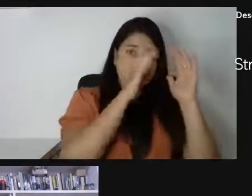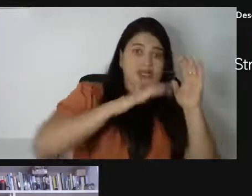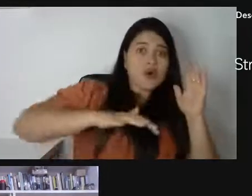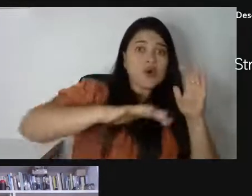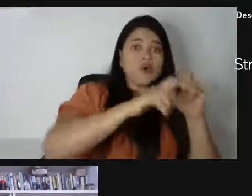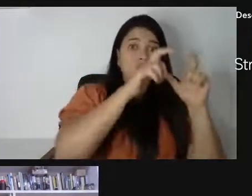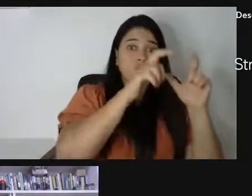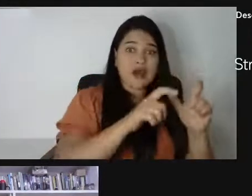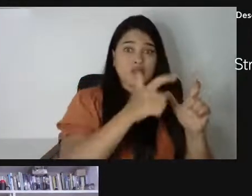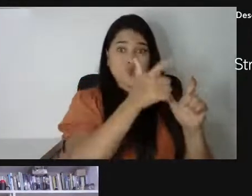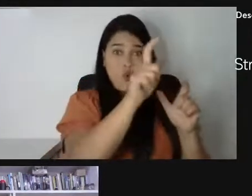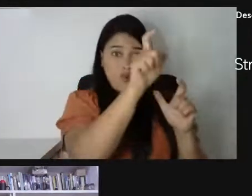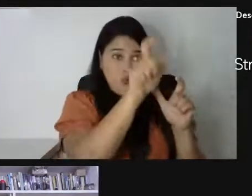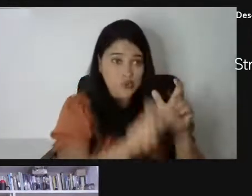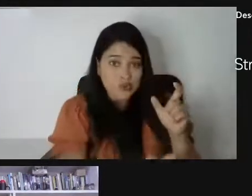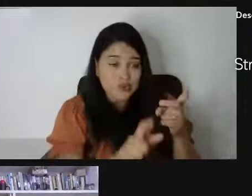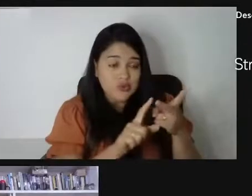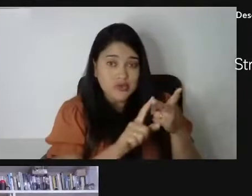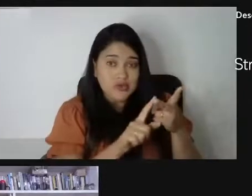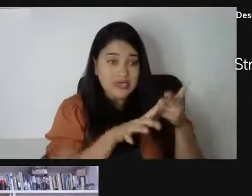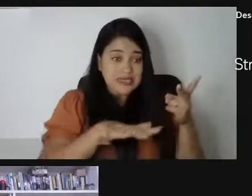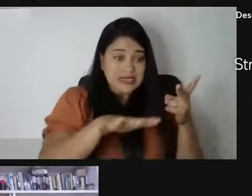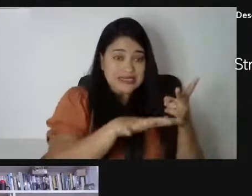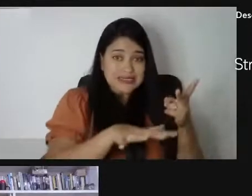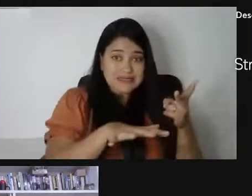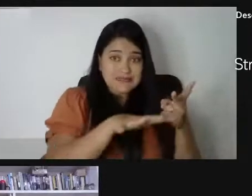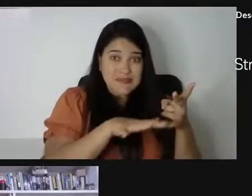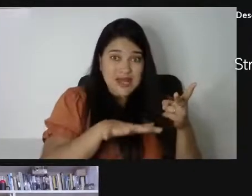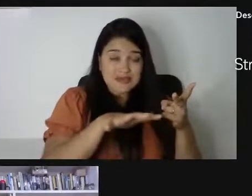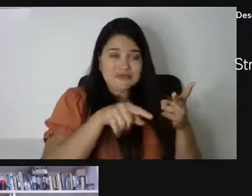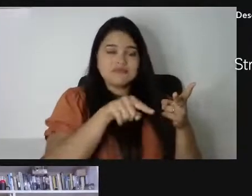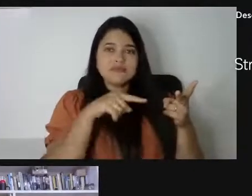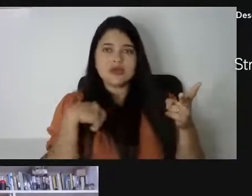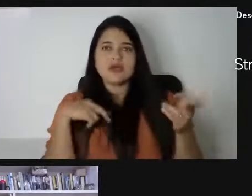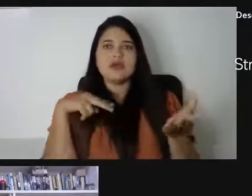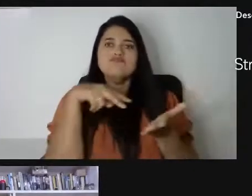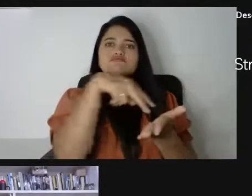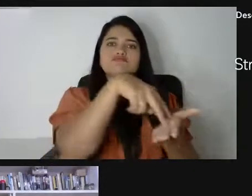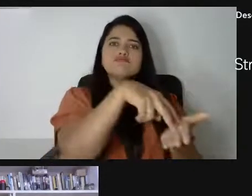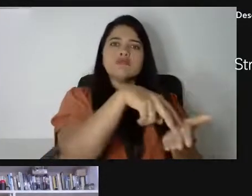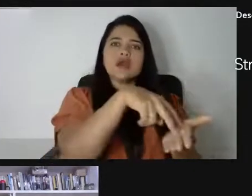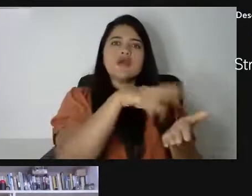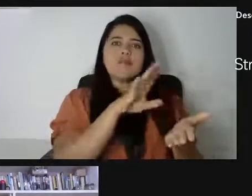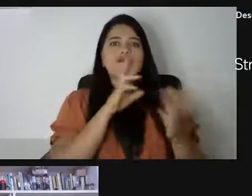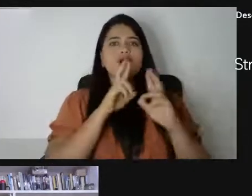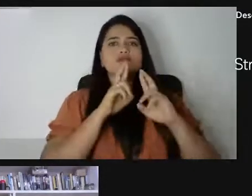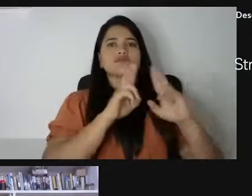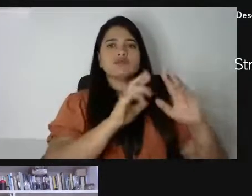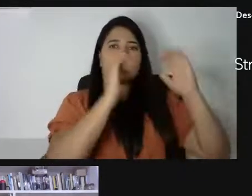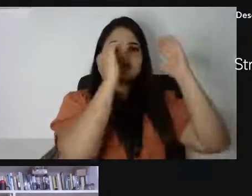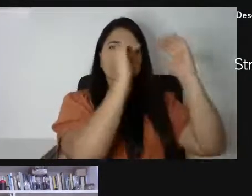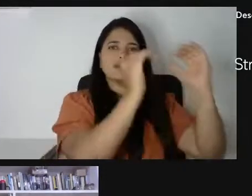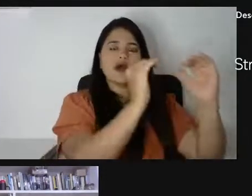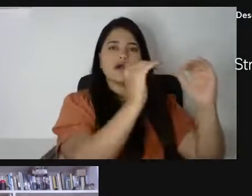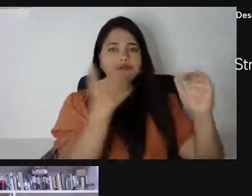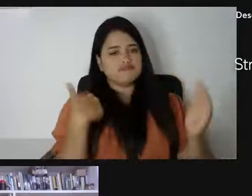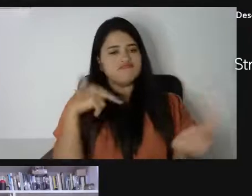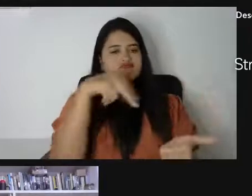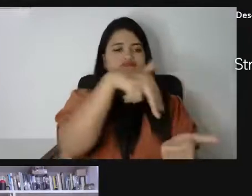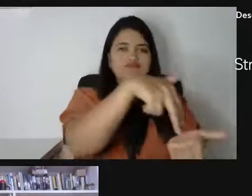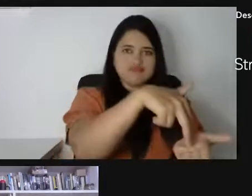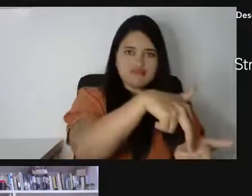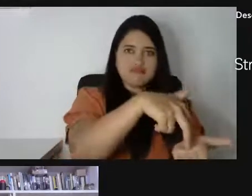do outro, e aí bom, então a responsabilidade não é nossa, mas é nossa só pelo fato da gente existir